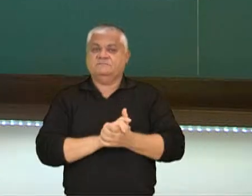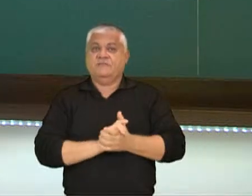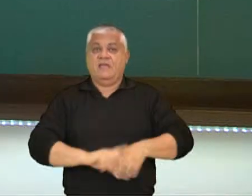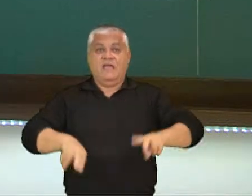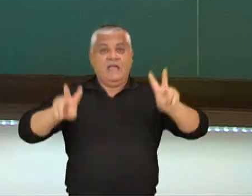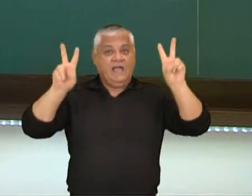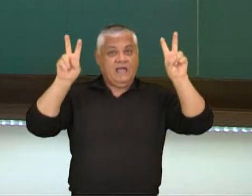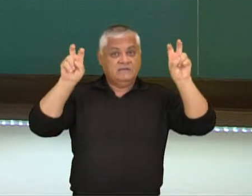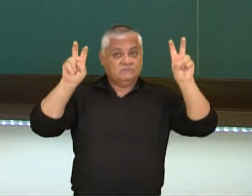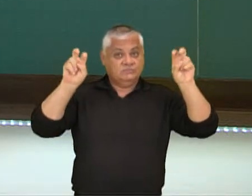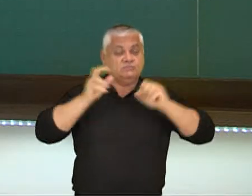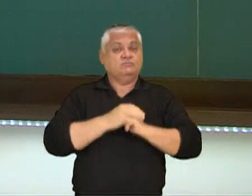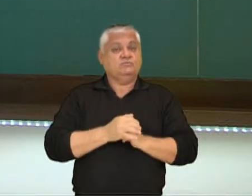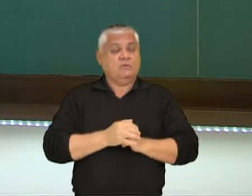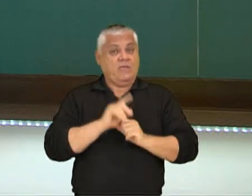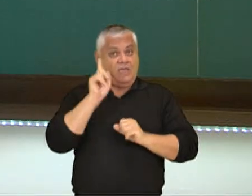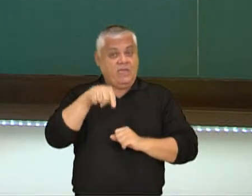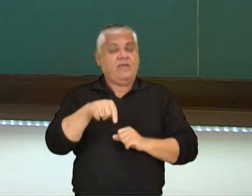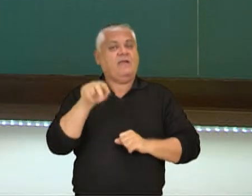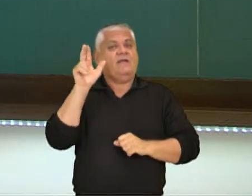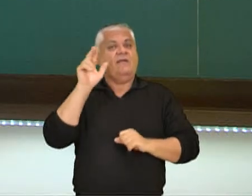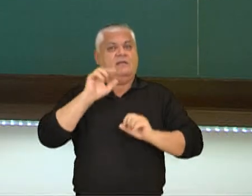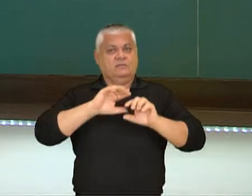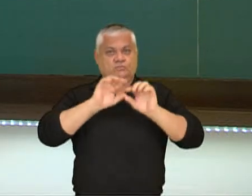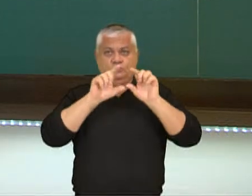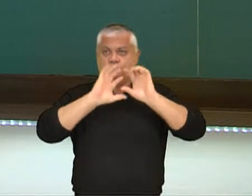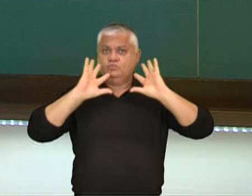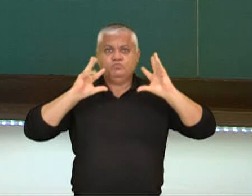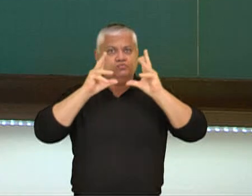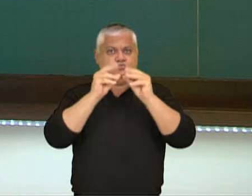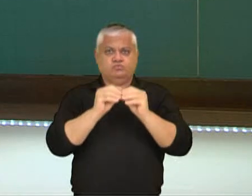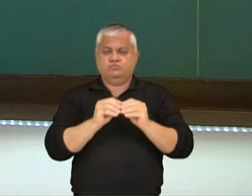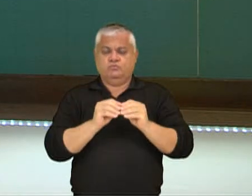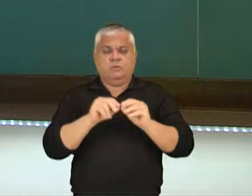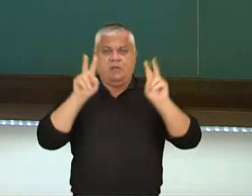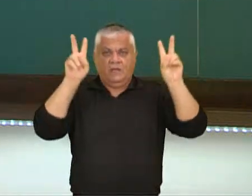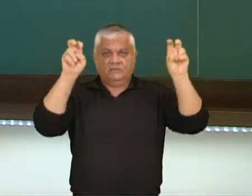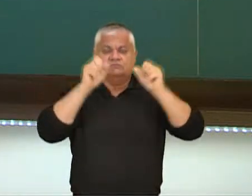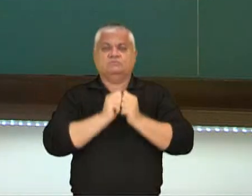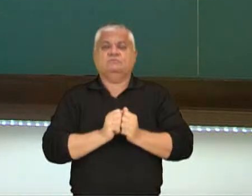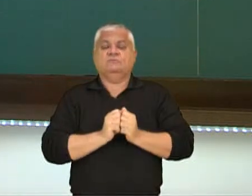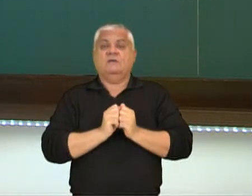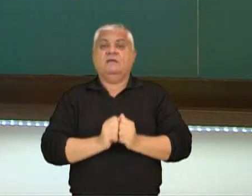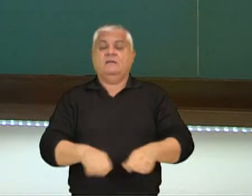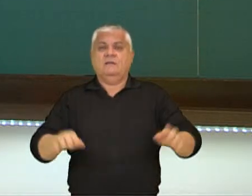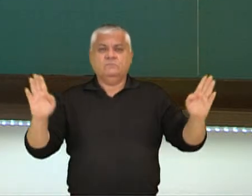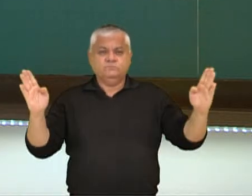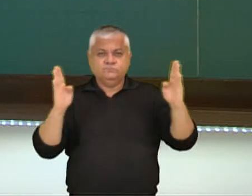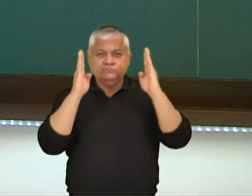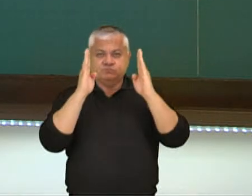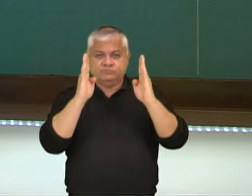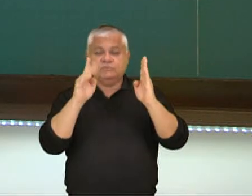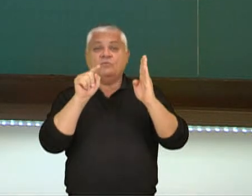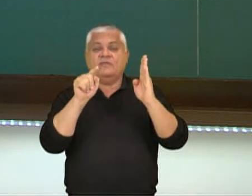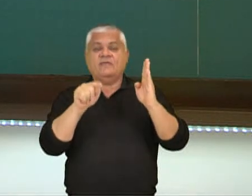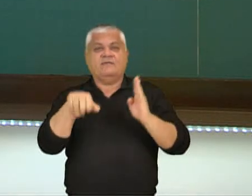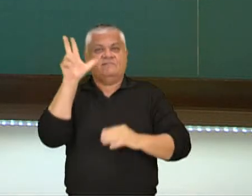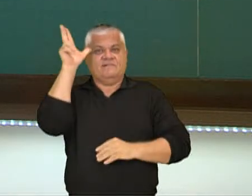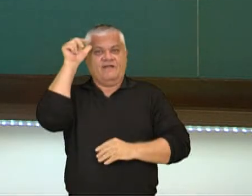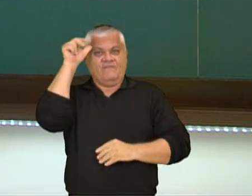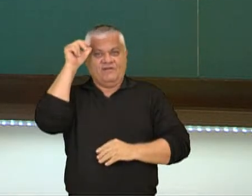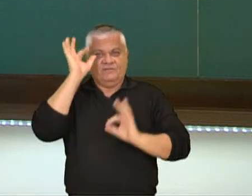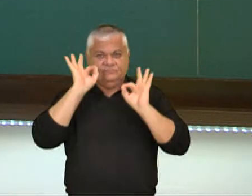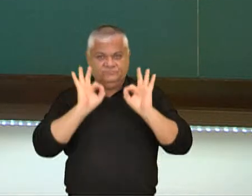assunto e tema. Lembrando, assunto é o amplo, é o maior. O tema é o recorte, é o